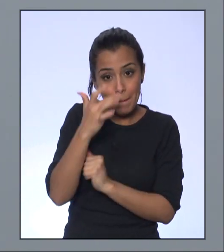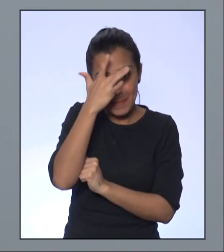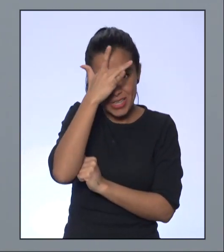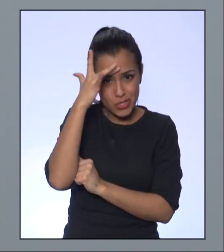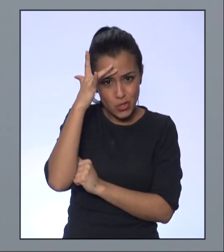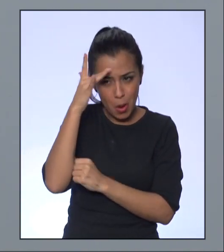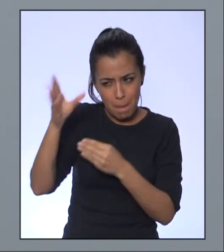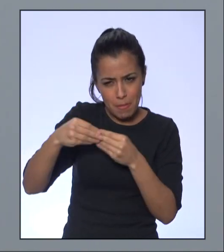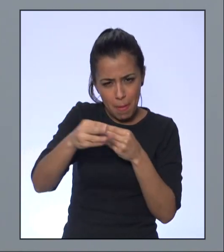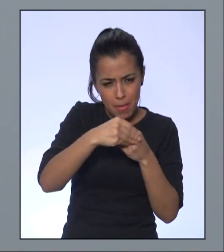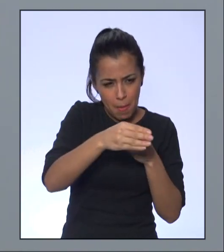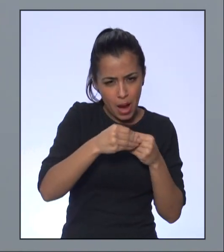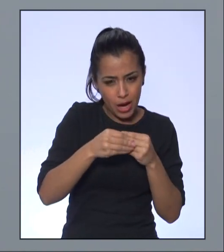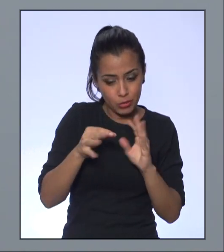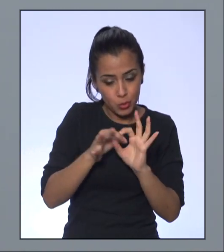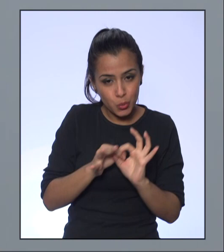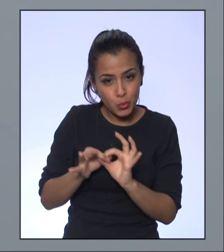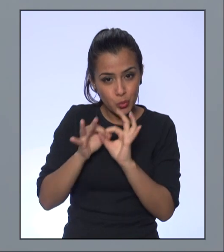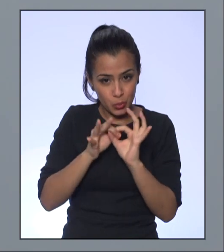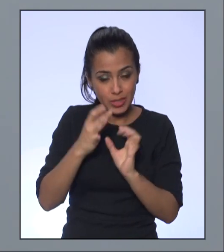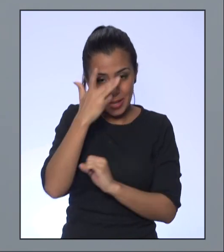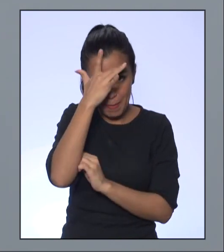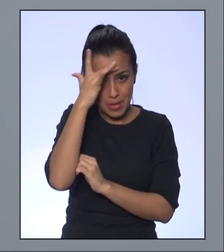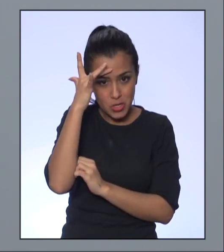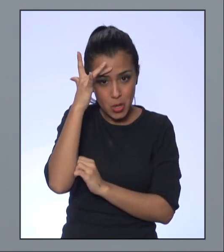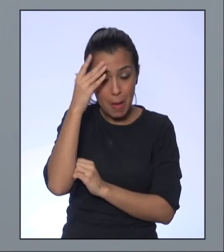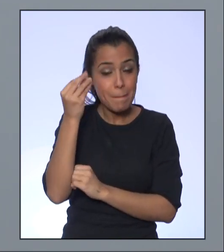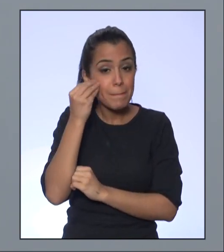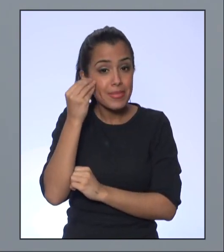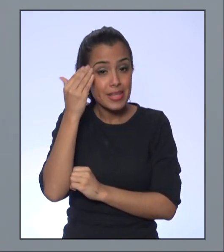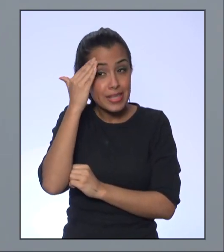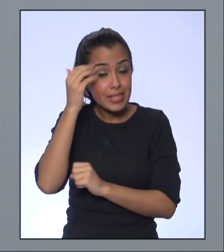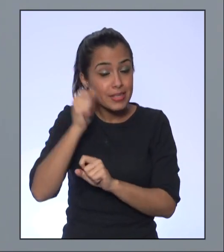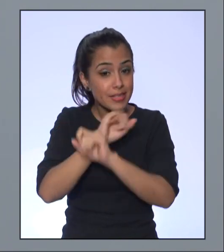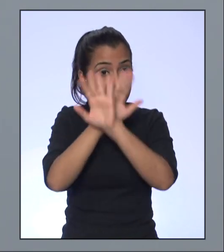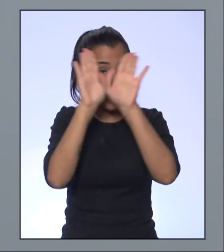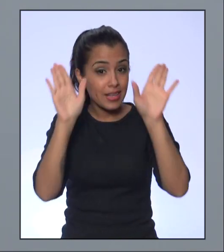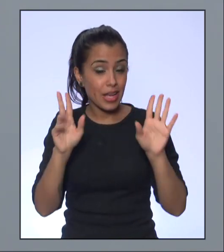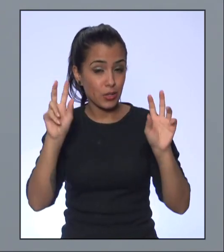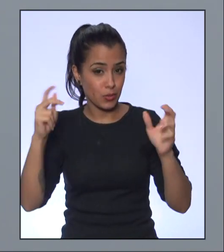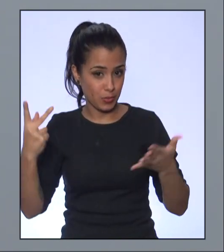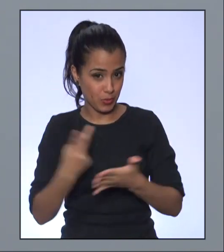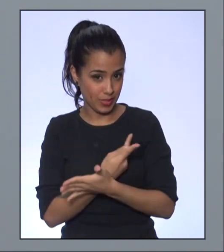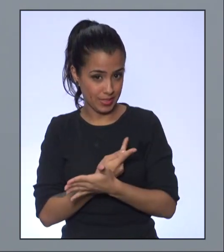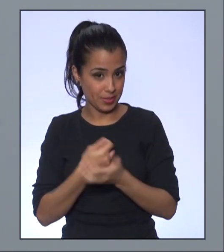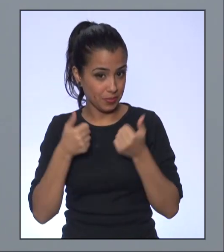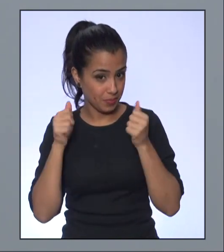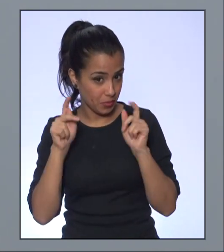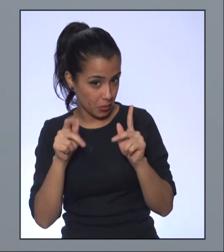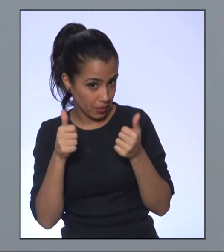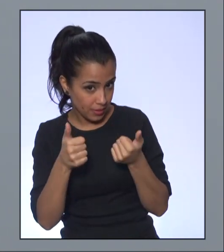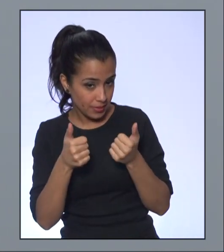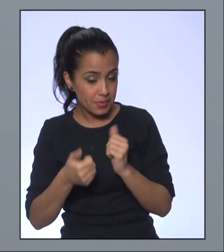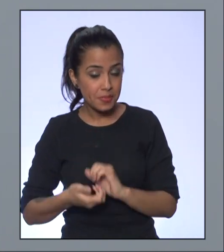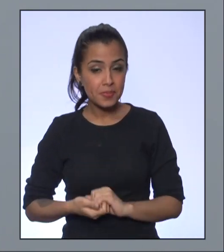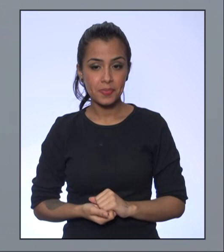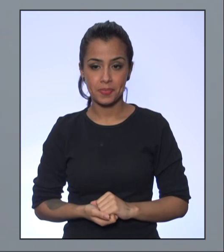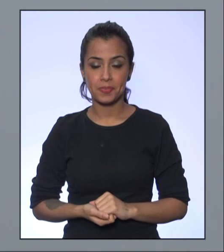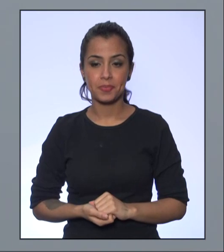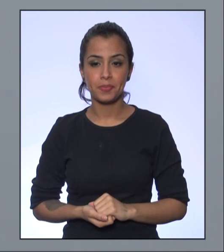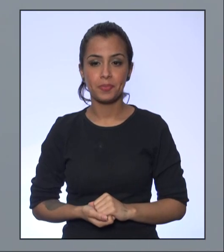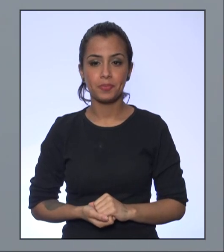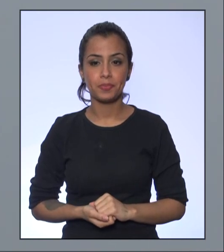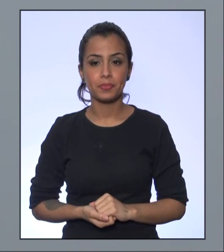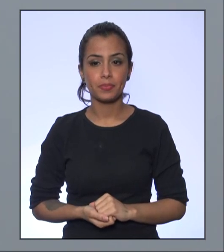entender um pouco sobre essa situação, ok? Bom, então,